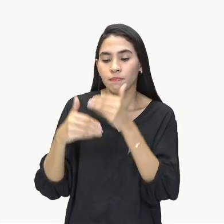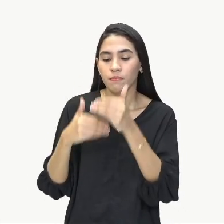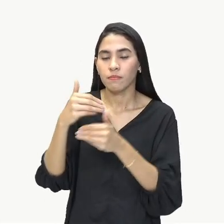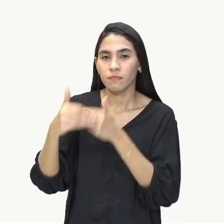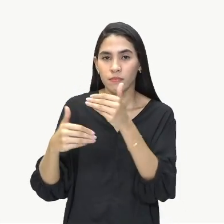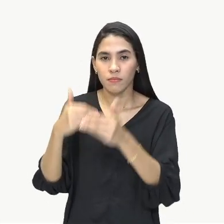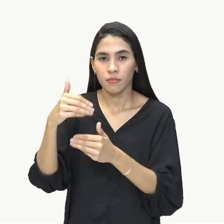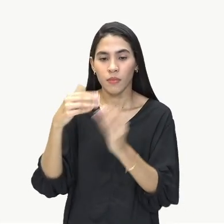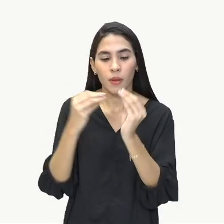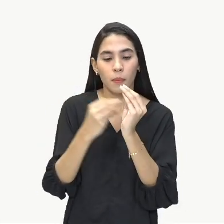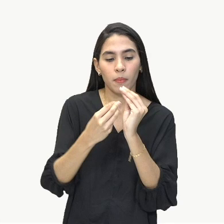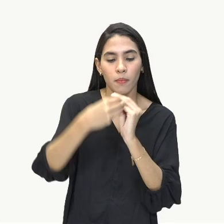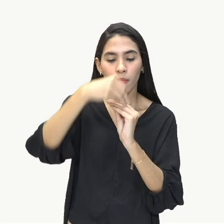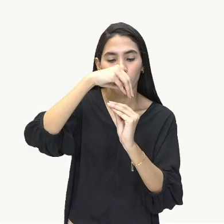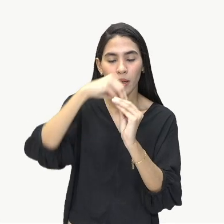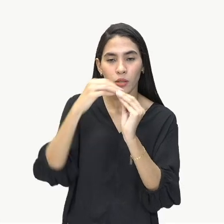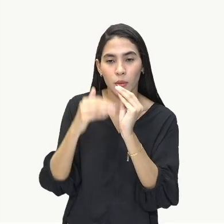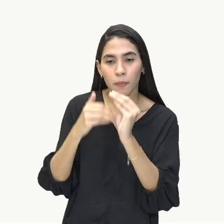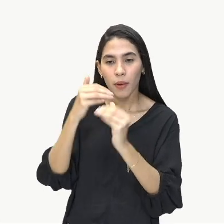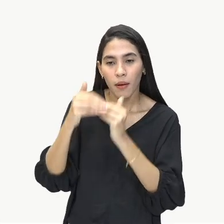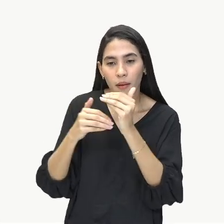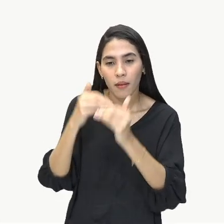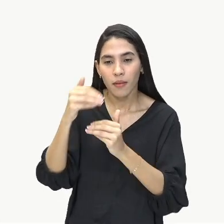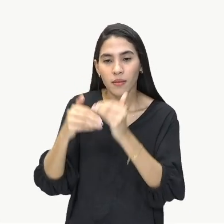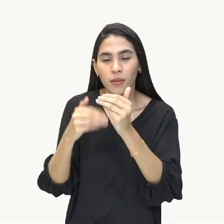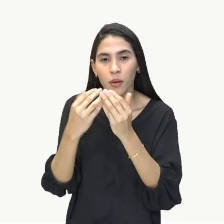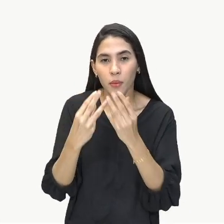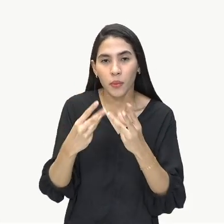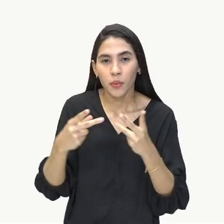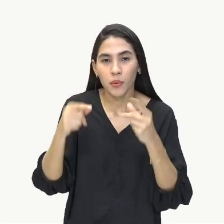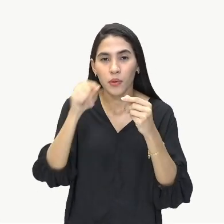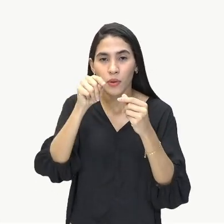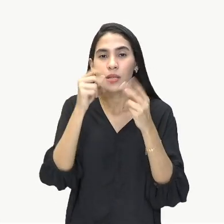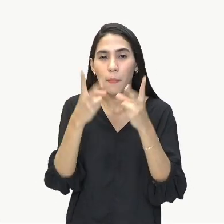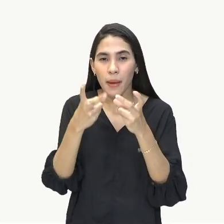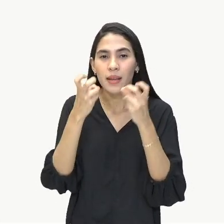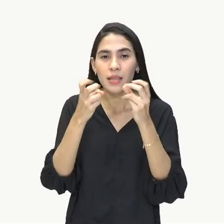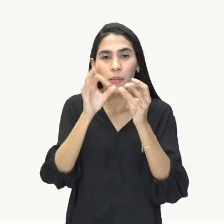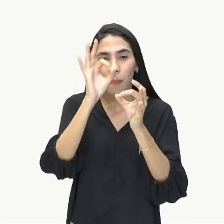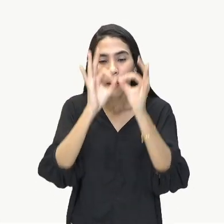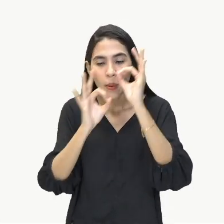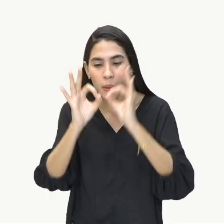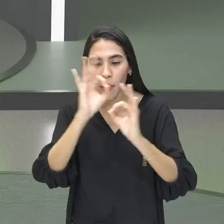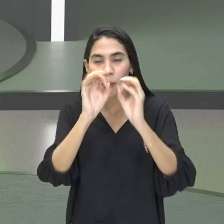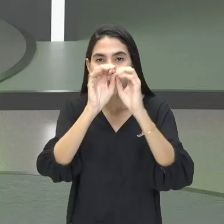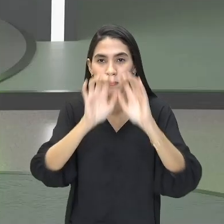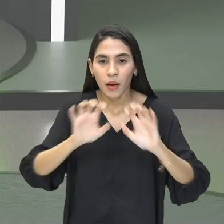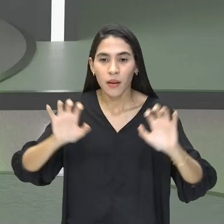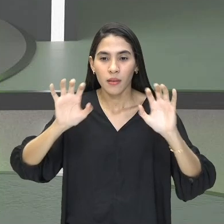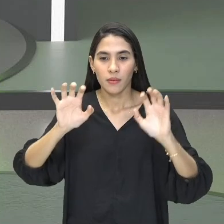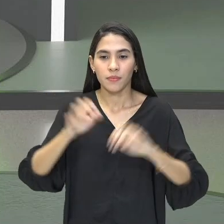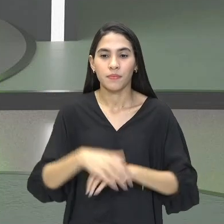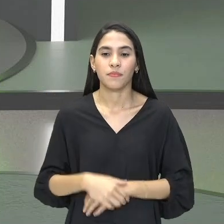as partículas se sedimentam e você consegue ver aquela divisão. E aqui nós temos,